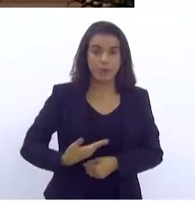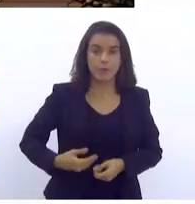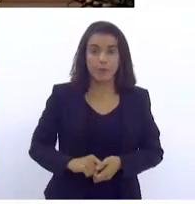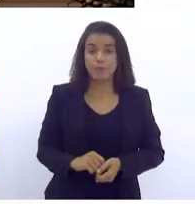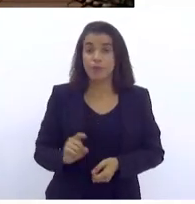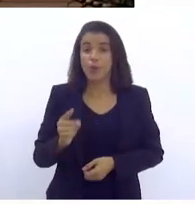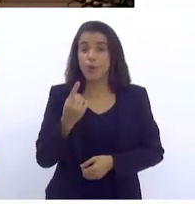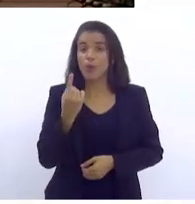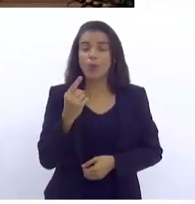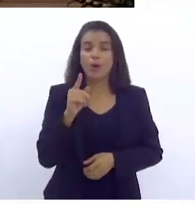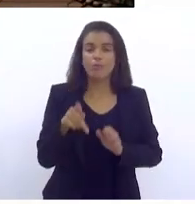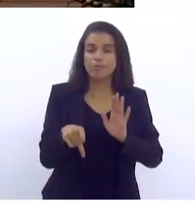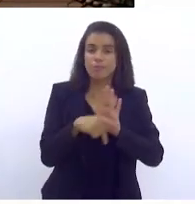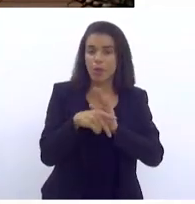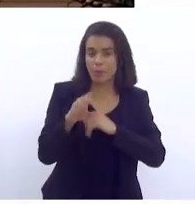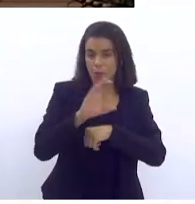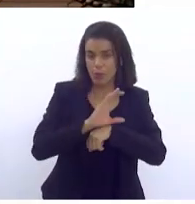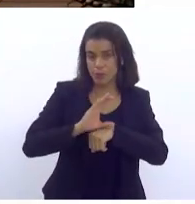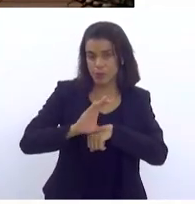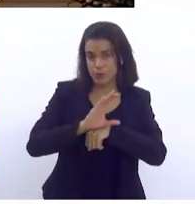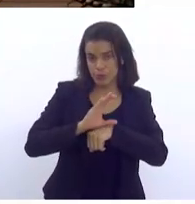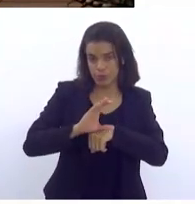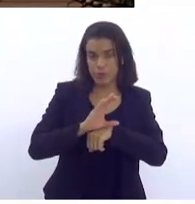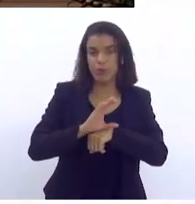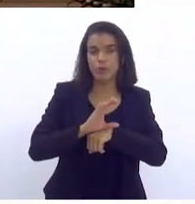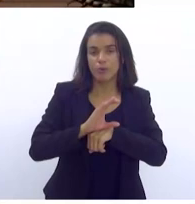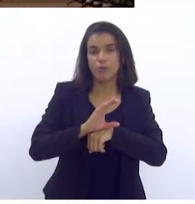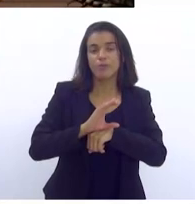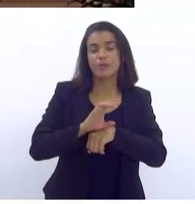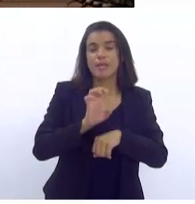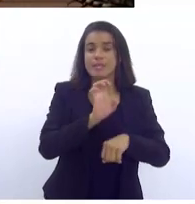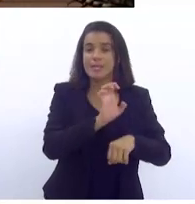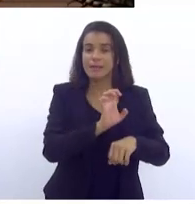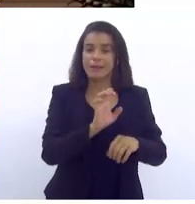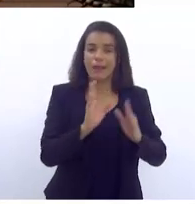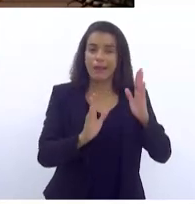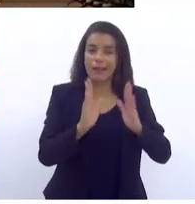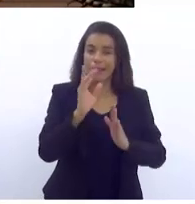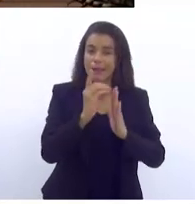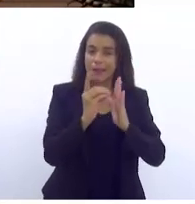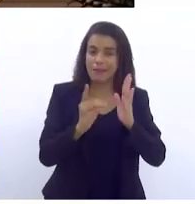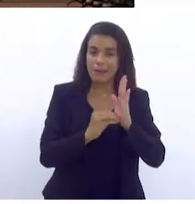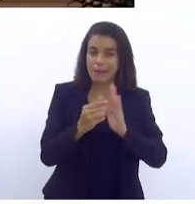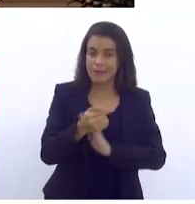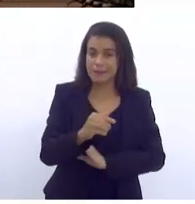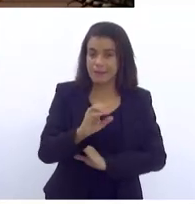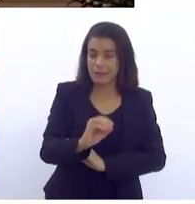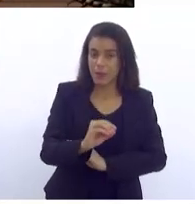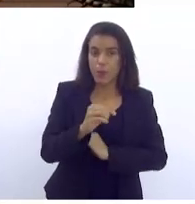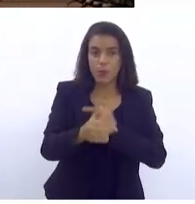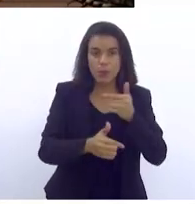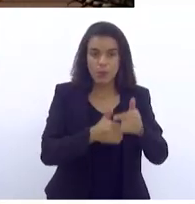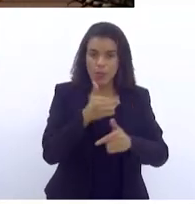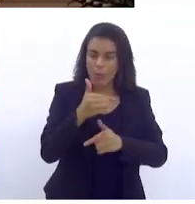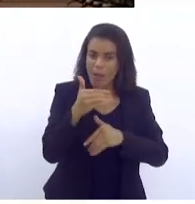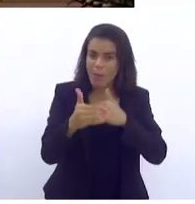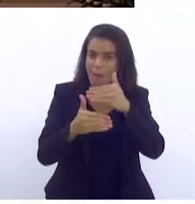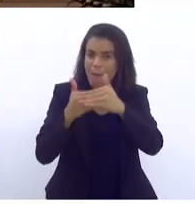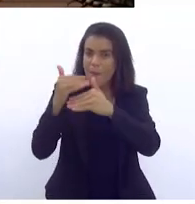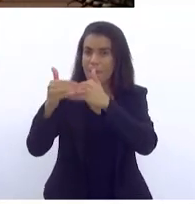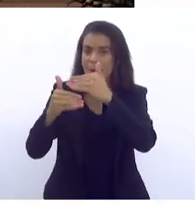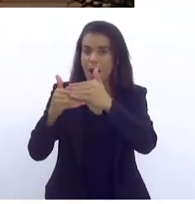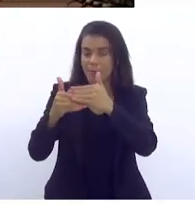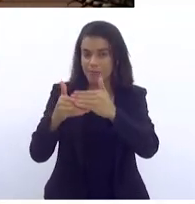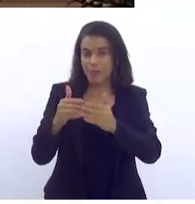uma delas foi a própria constituição aí das empresas estatuais na década de 70 que fizeram um trabalho de avançar muito naquele